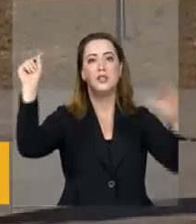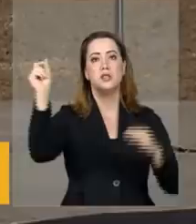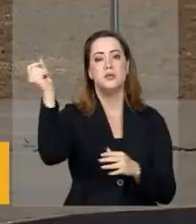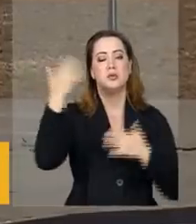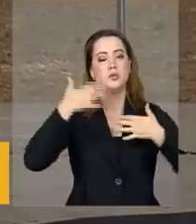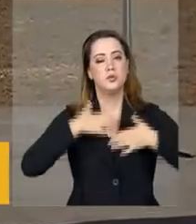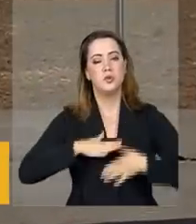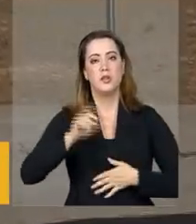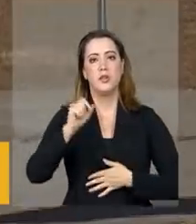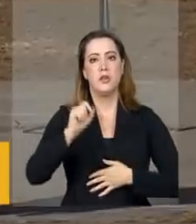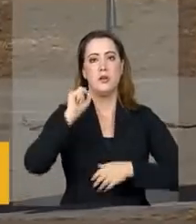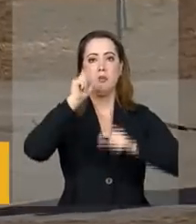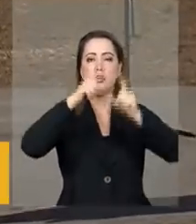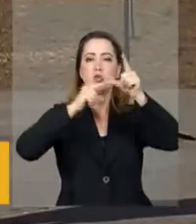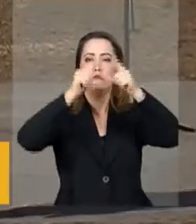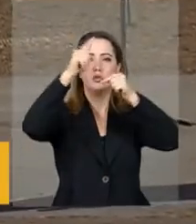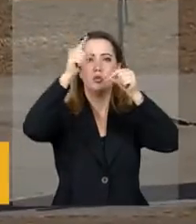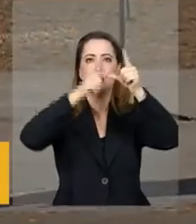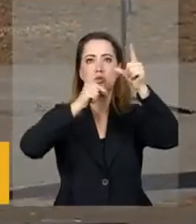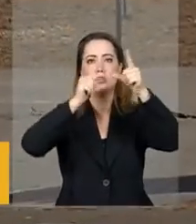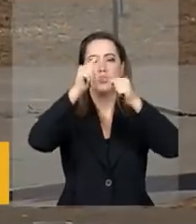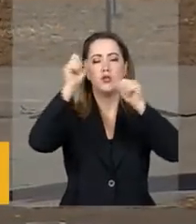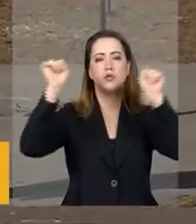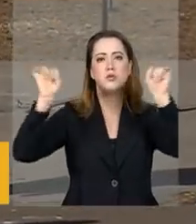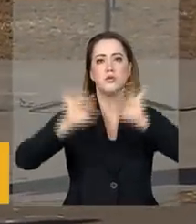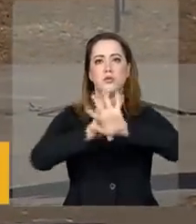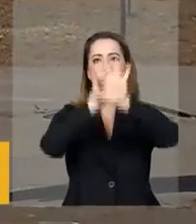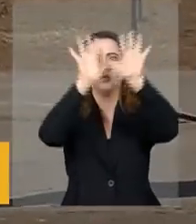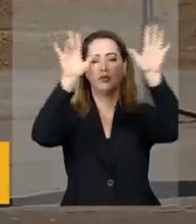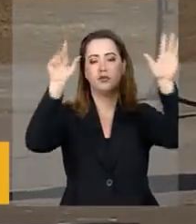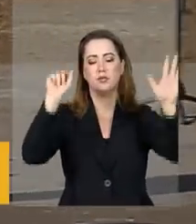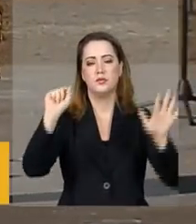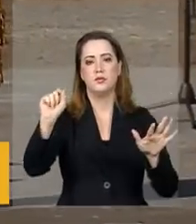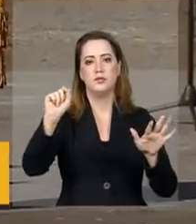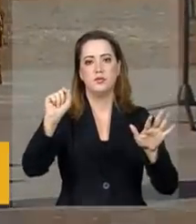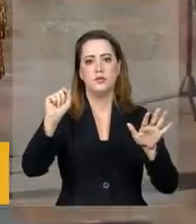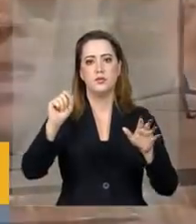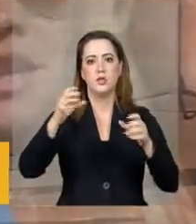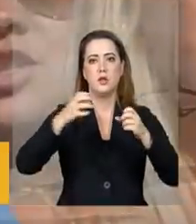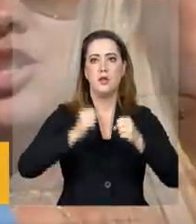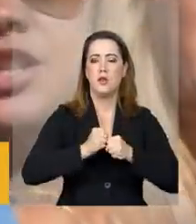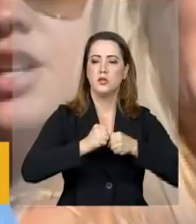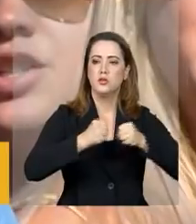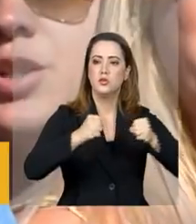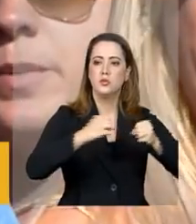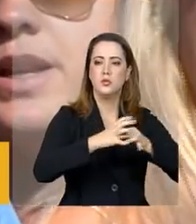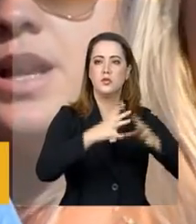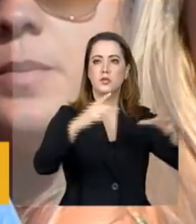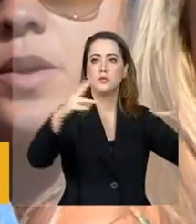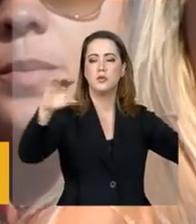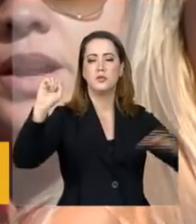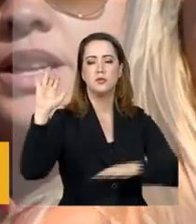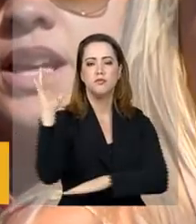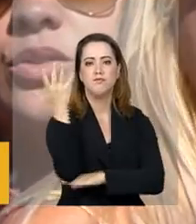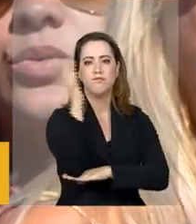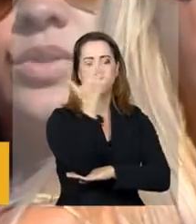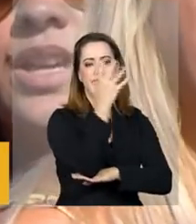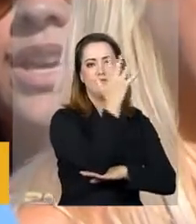límpido, a imagem do cruzeiro resplandece. Gigante pela